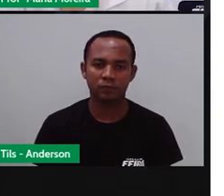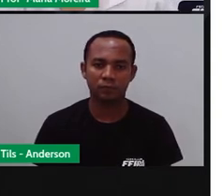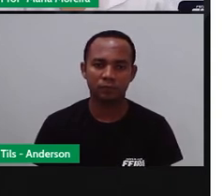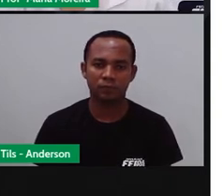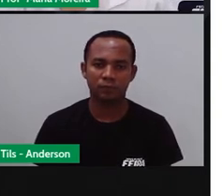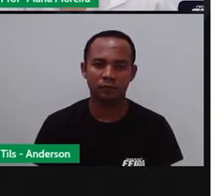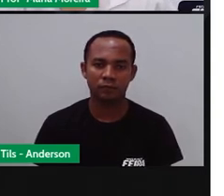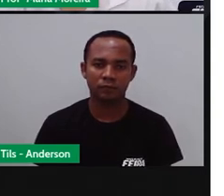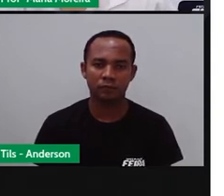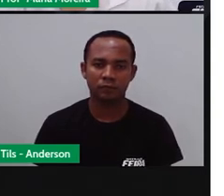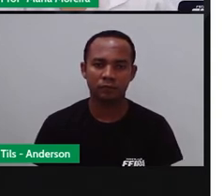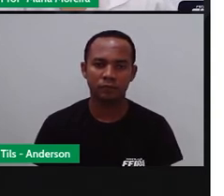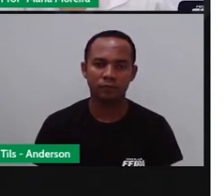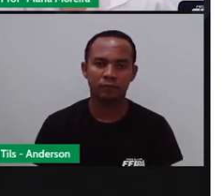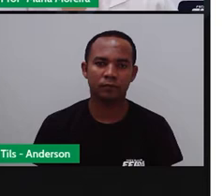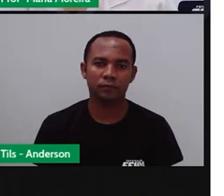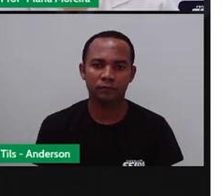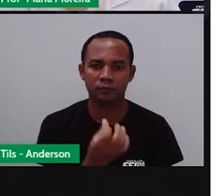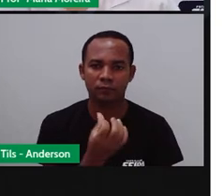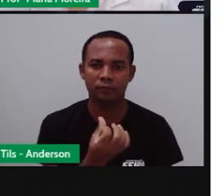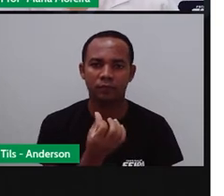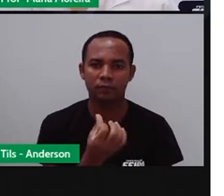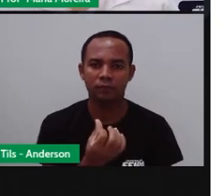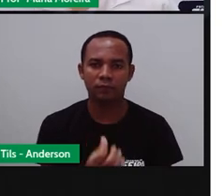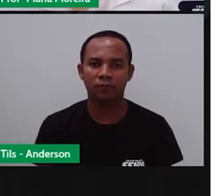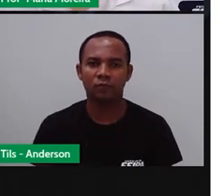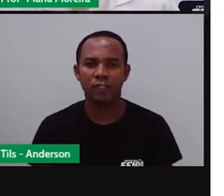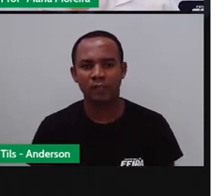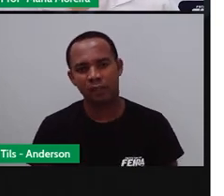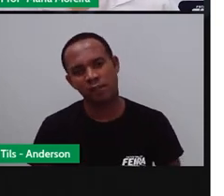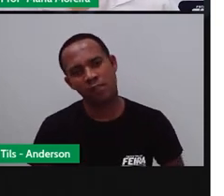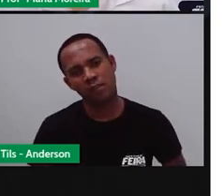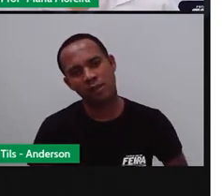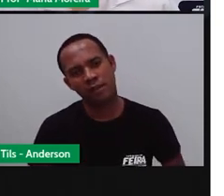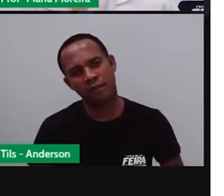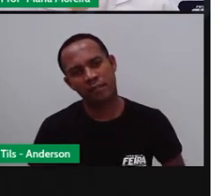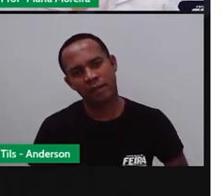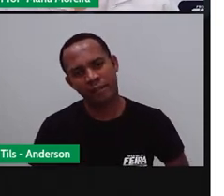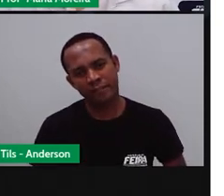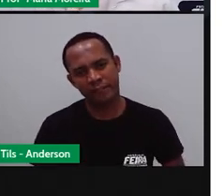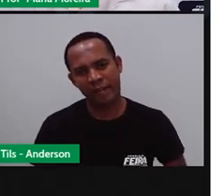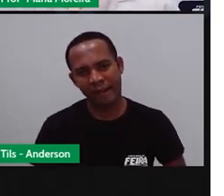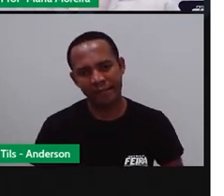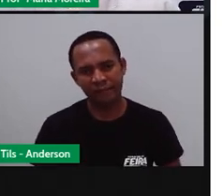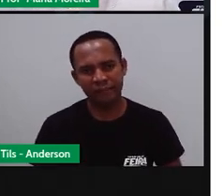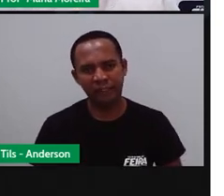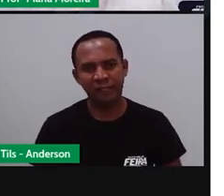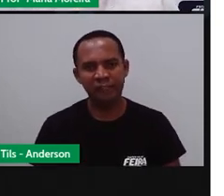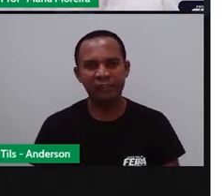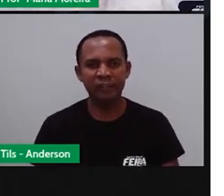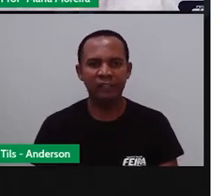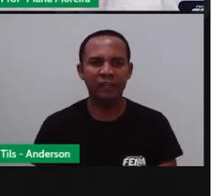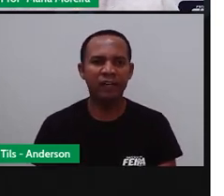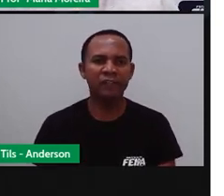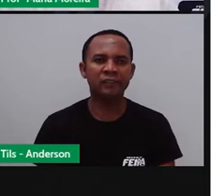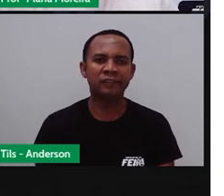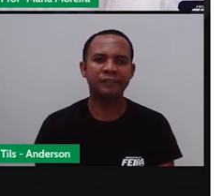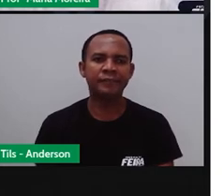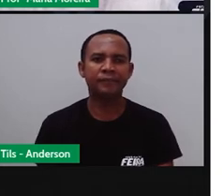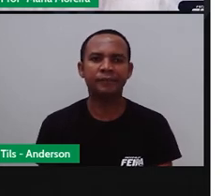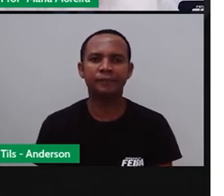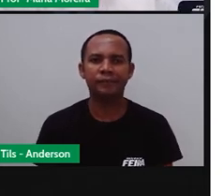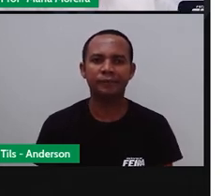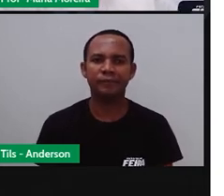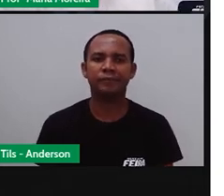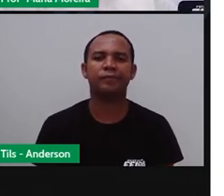quatro, cinco, seis. Olha só. Vamos para a nossa próxima